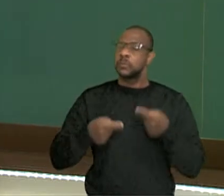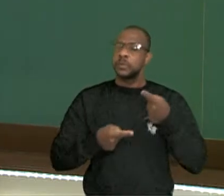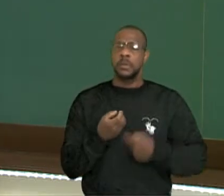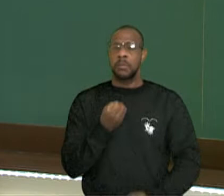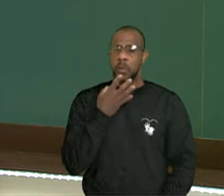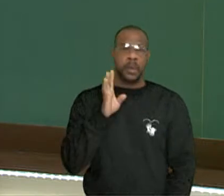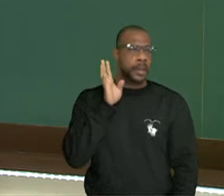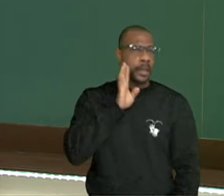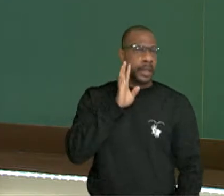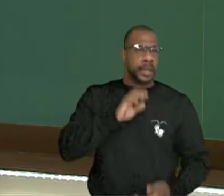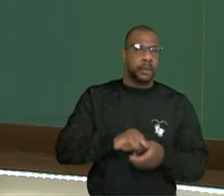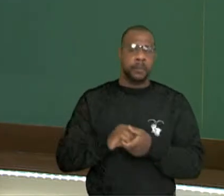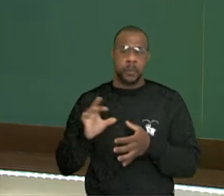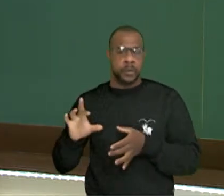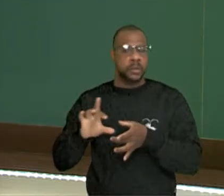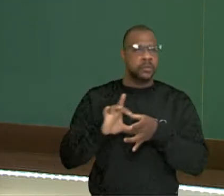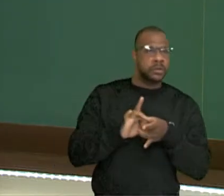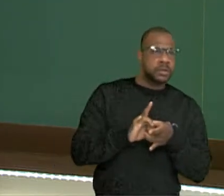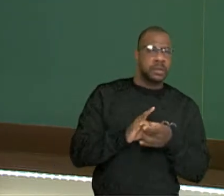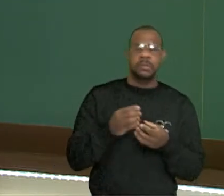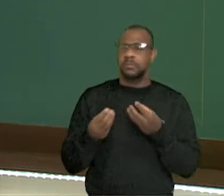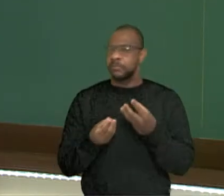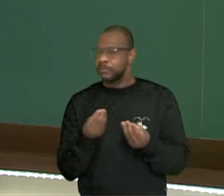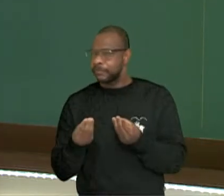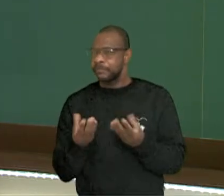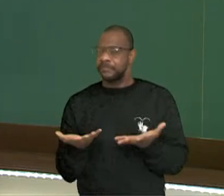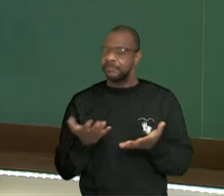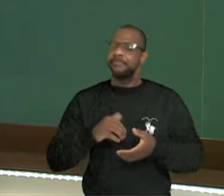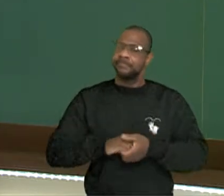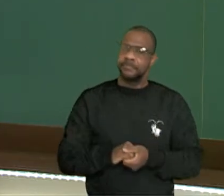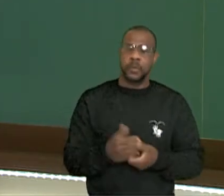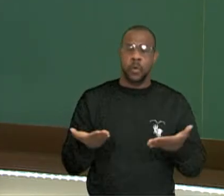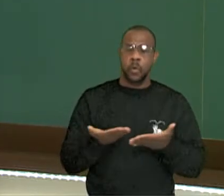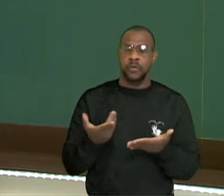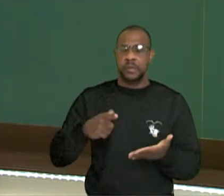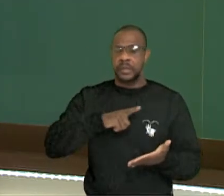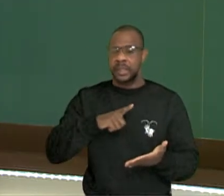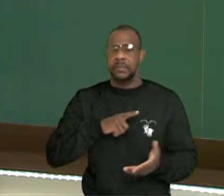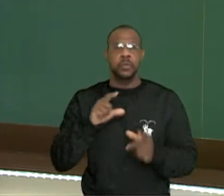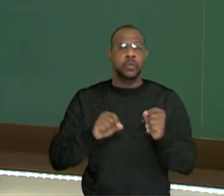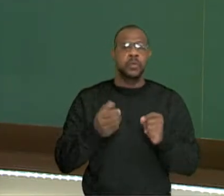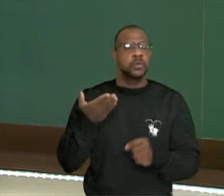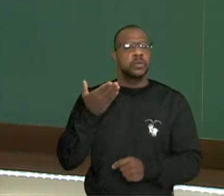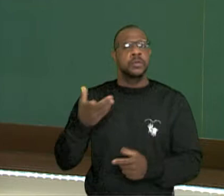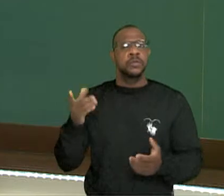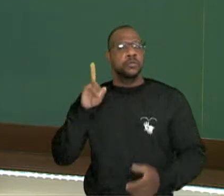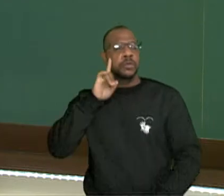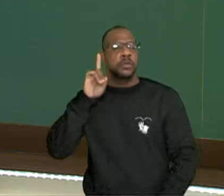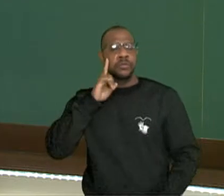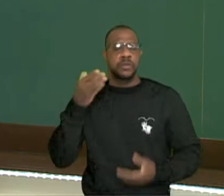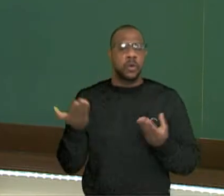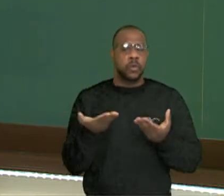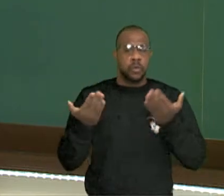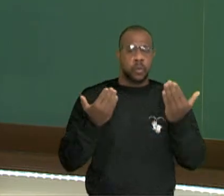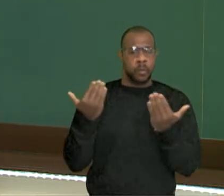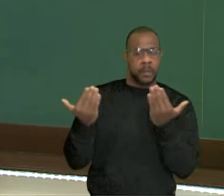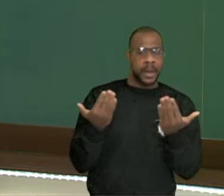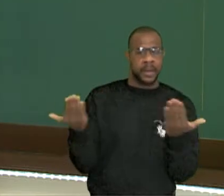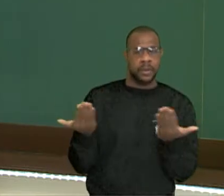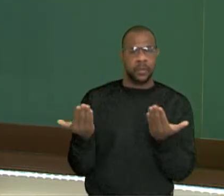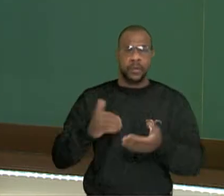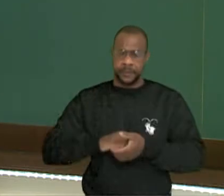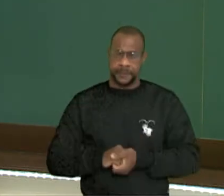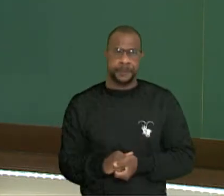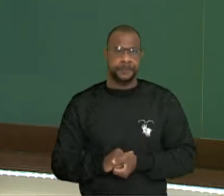né? Contextualizando a Revolução Inglesa com o que a gente tem nos nossos dias, né, atuais. Então